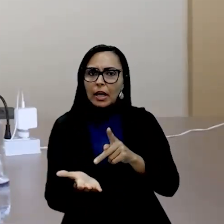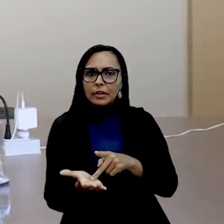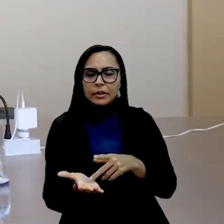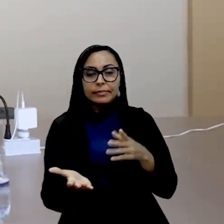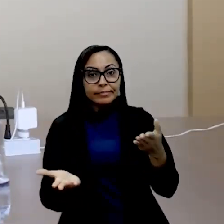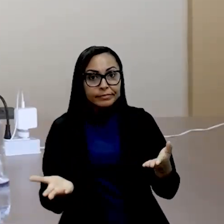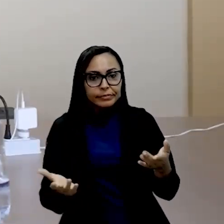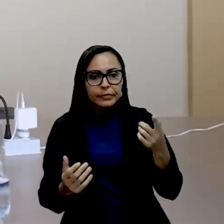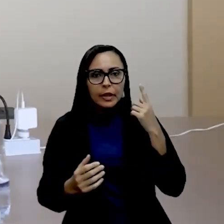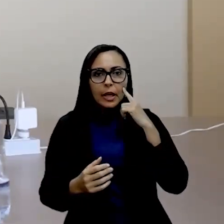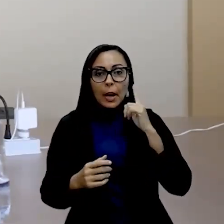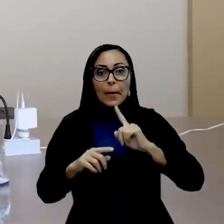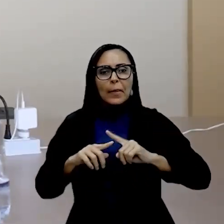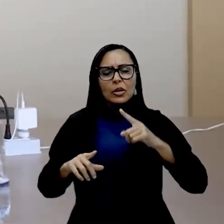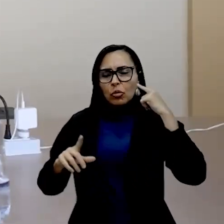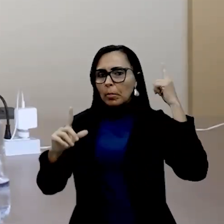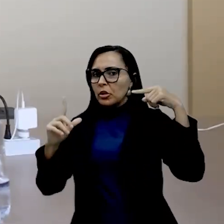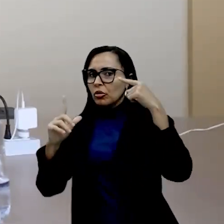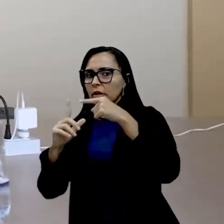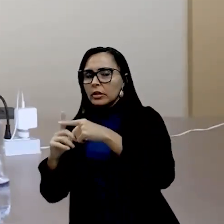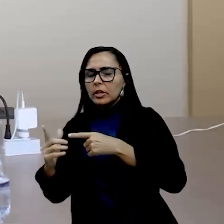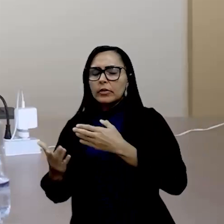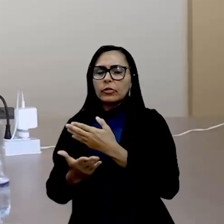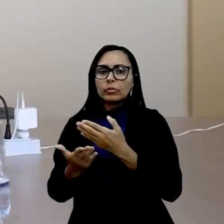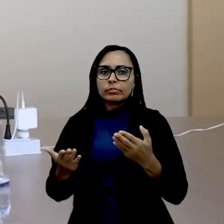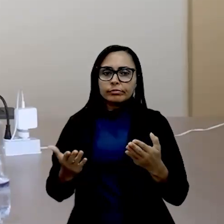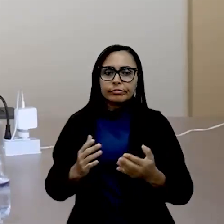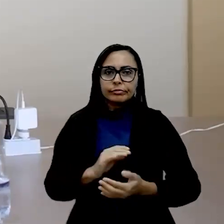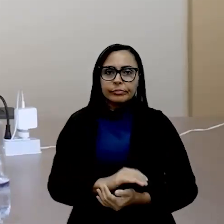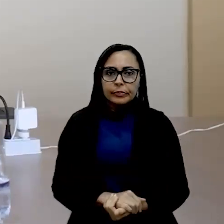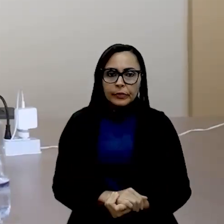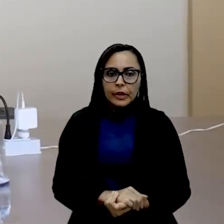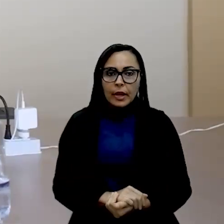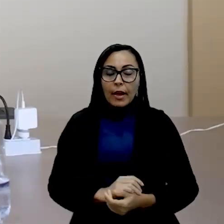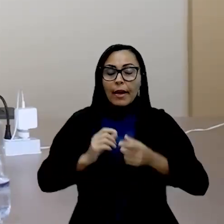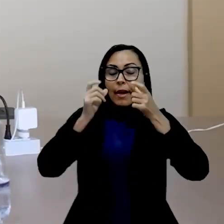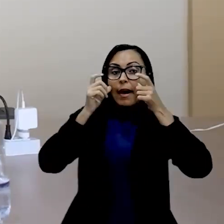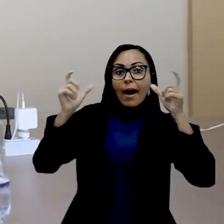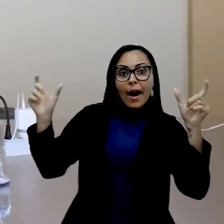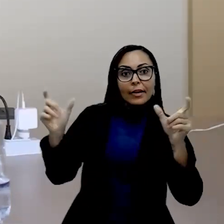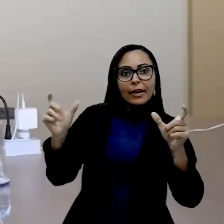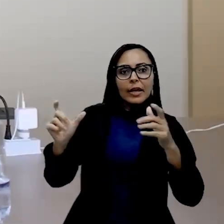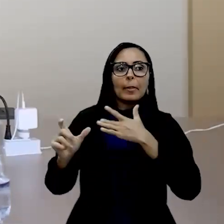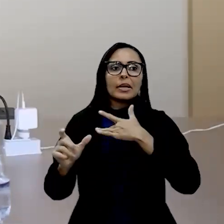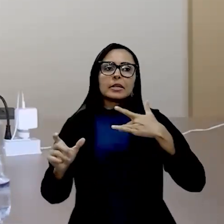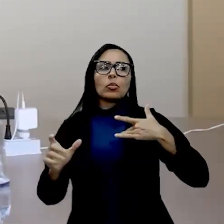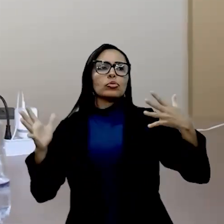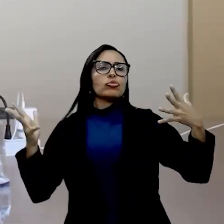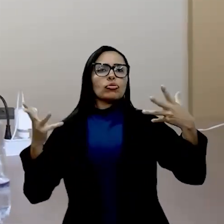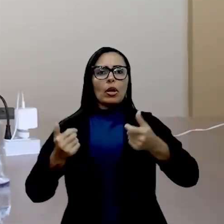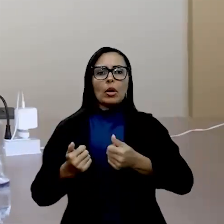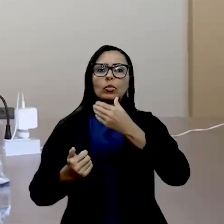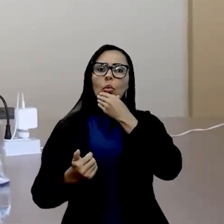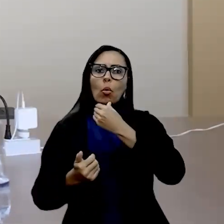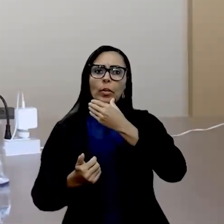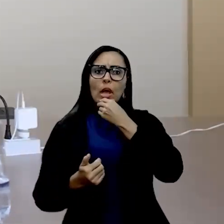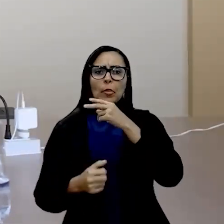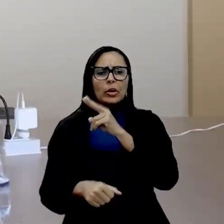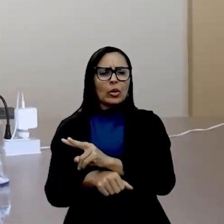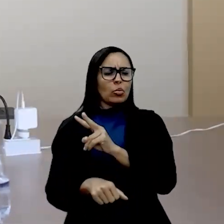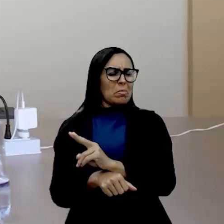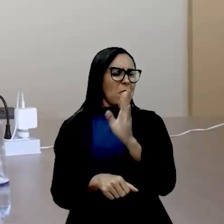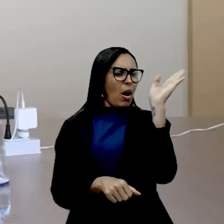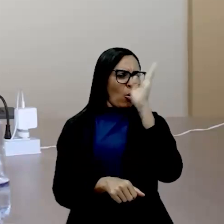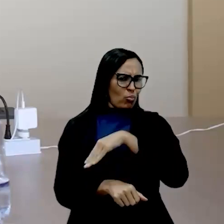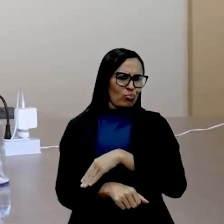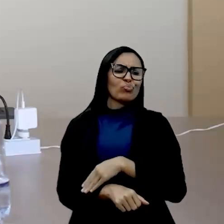né? Mas o objetivo desse dia é alertar para a saúde geral do homem. O homem se cuida muito mal, tá?